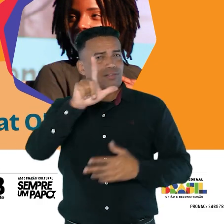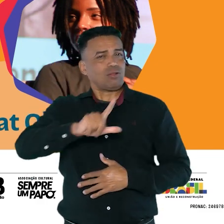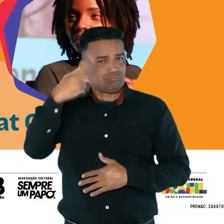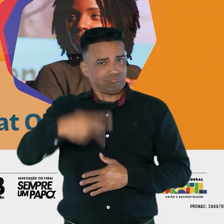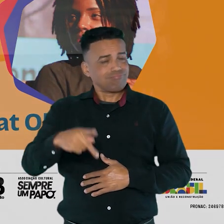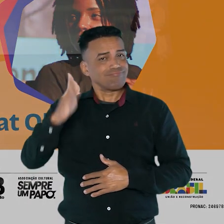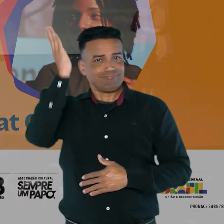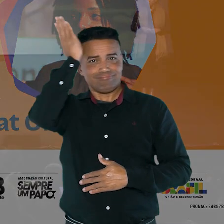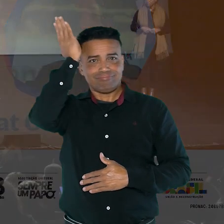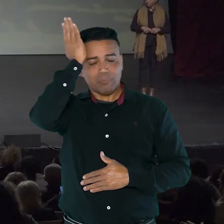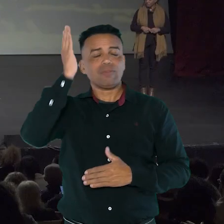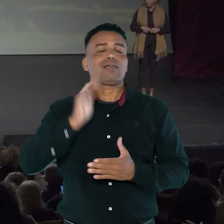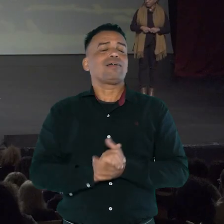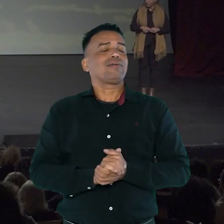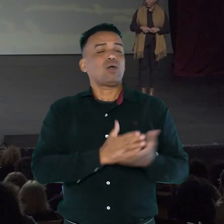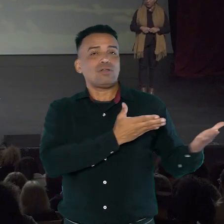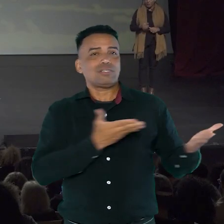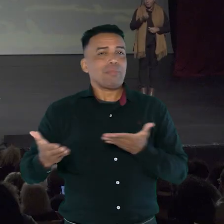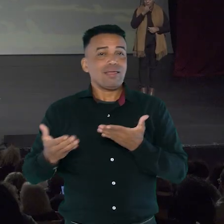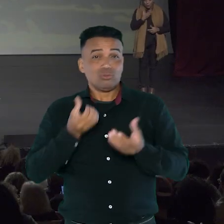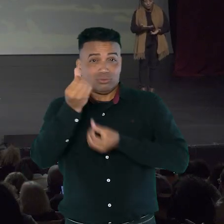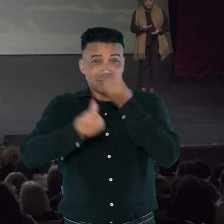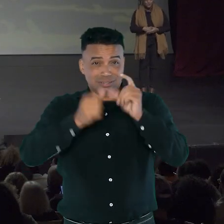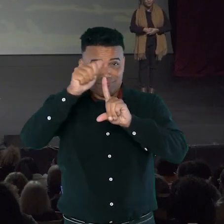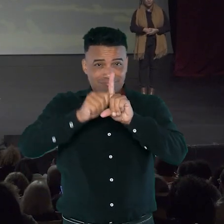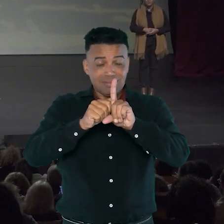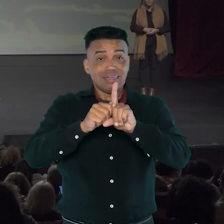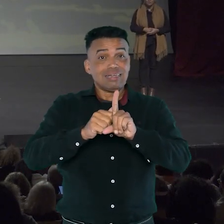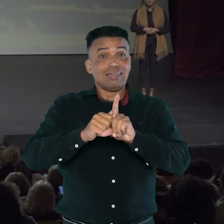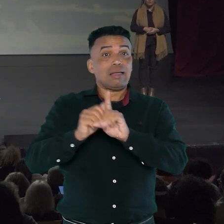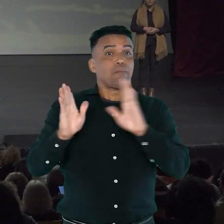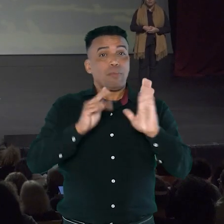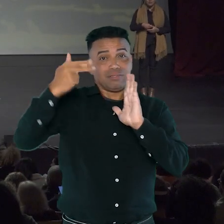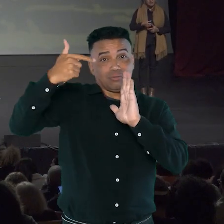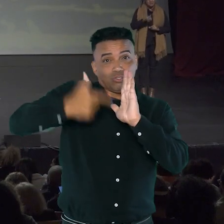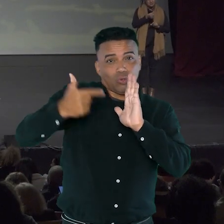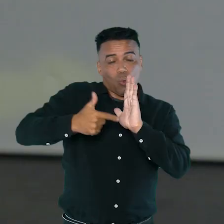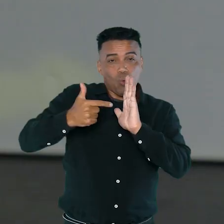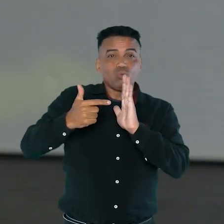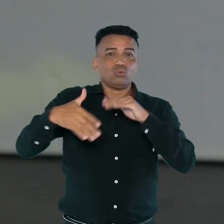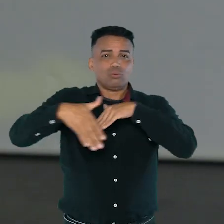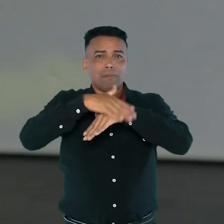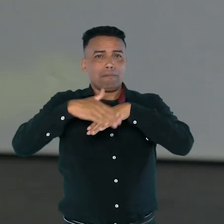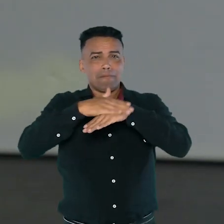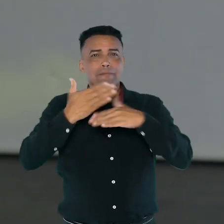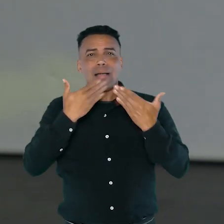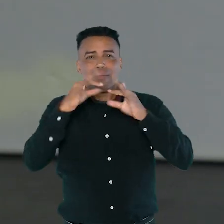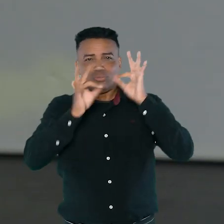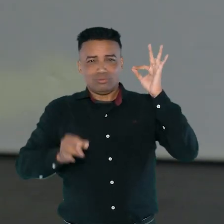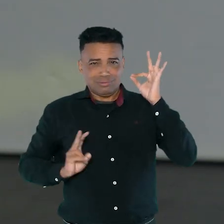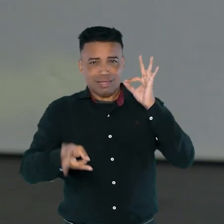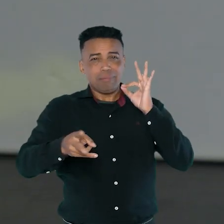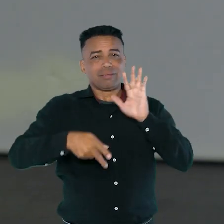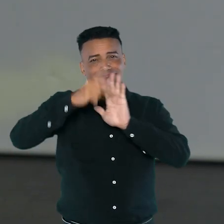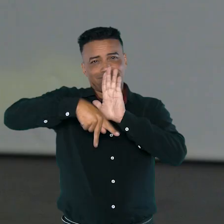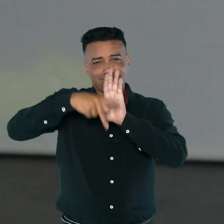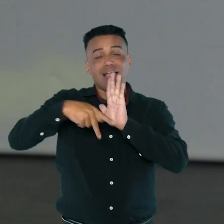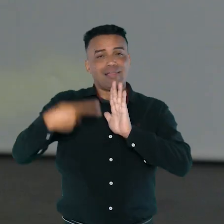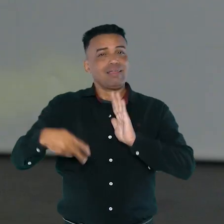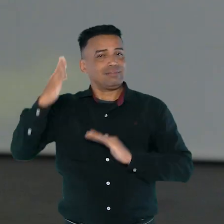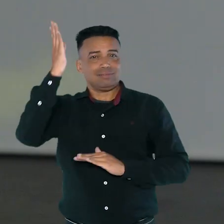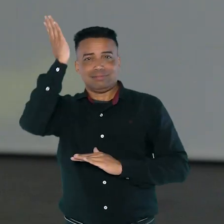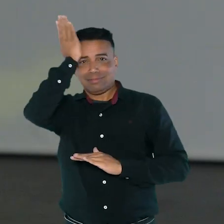unidade. Bom, a gente está recebendo esse semestre a segunda temporada do Sempre um Papo aqui no Sesc